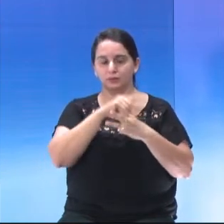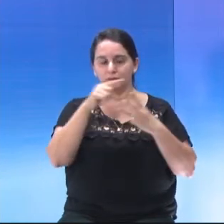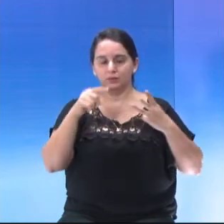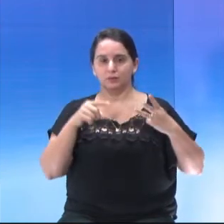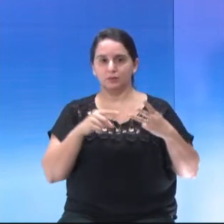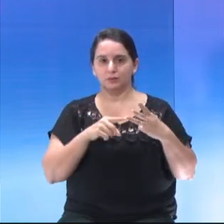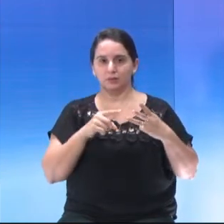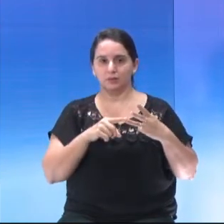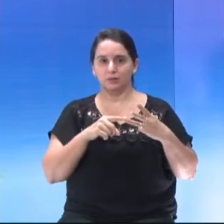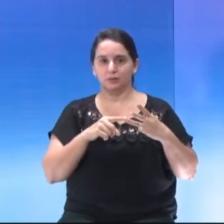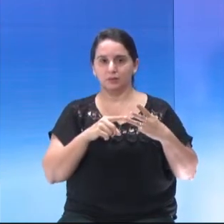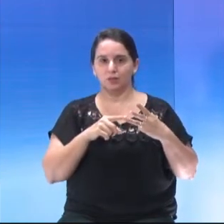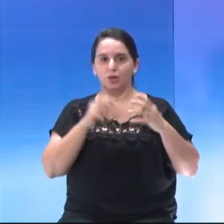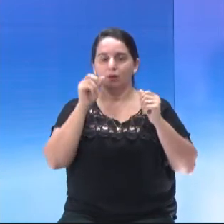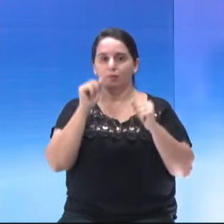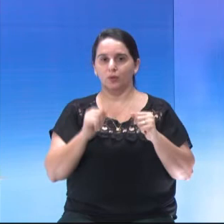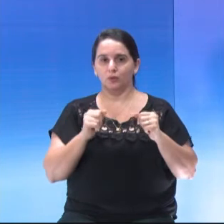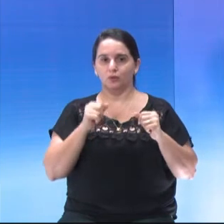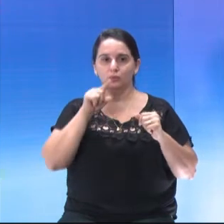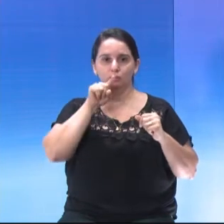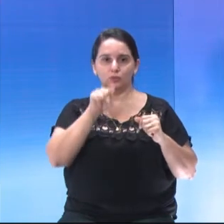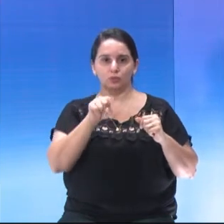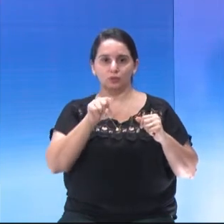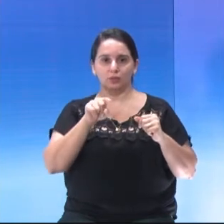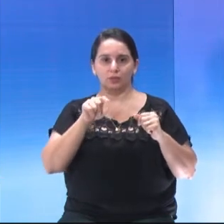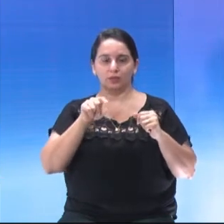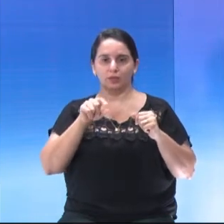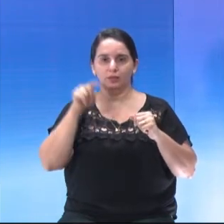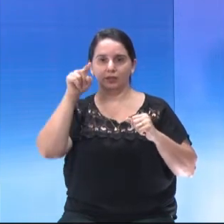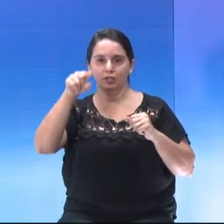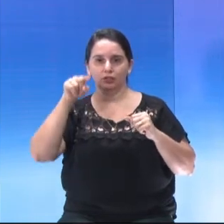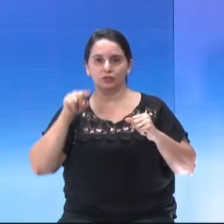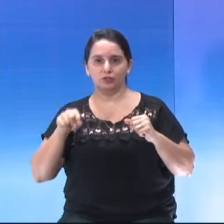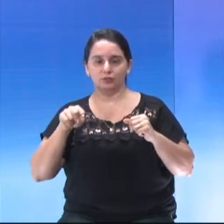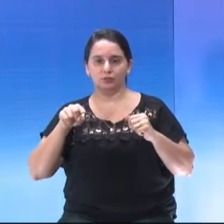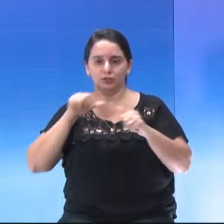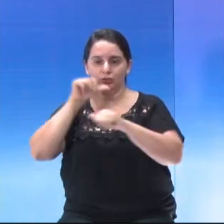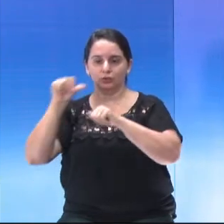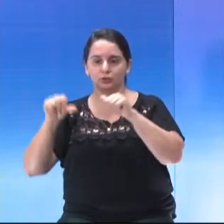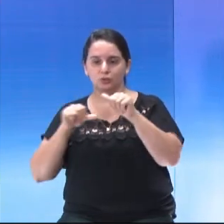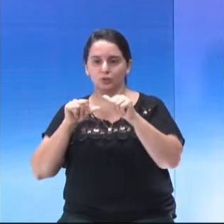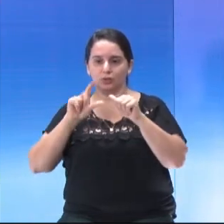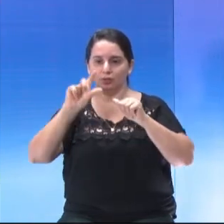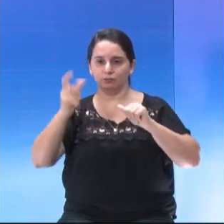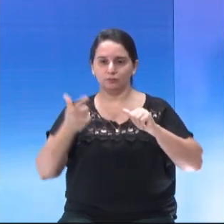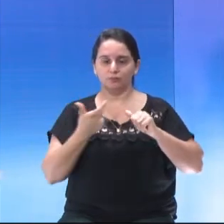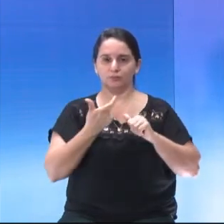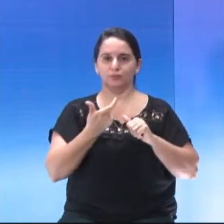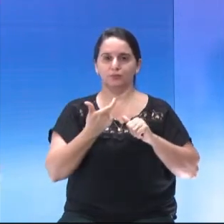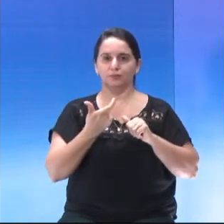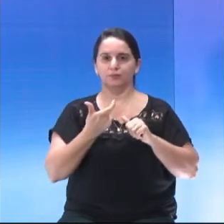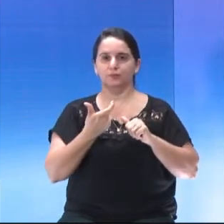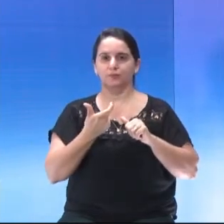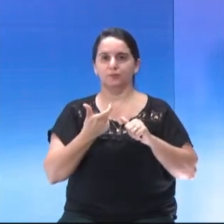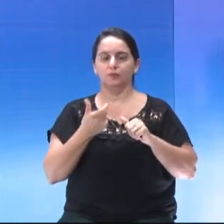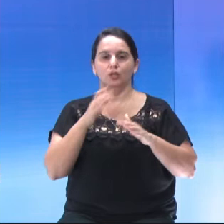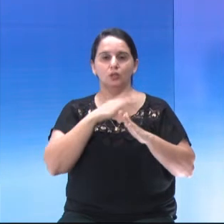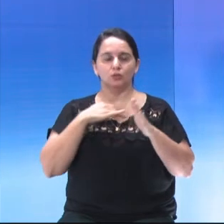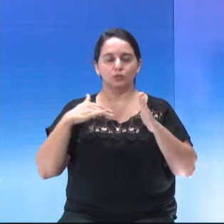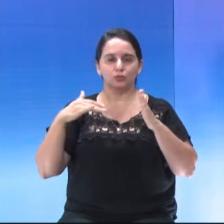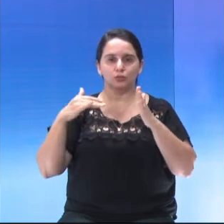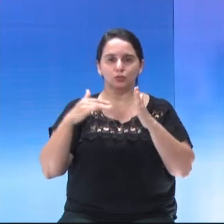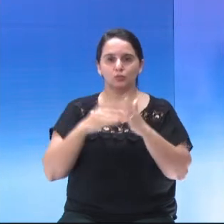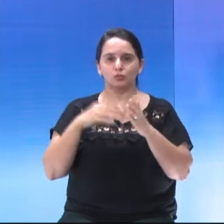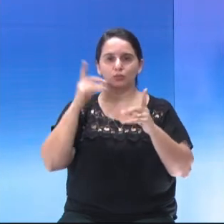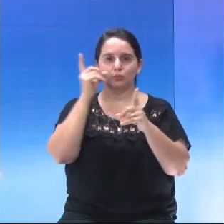atitudes. Eu posso multiplicar, dividir ou inverter essas equações intermediárias. Tudo